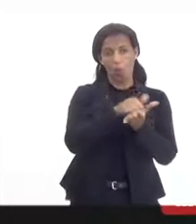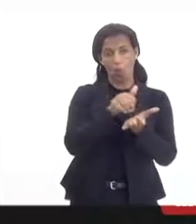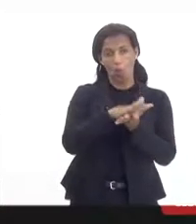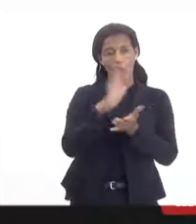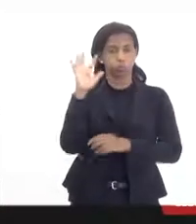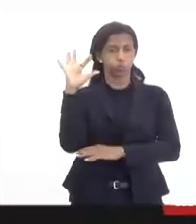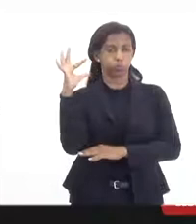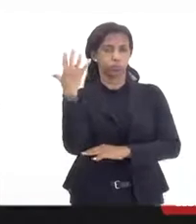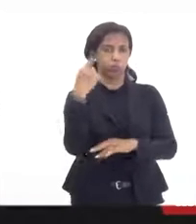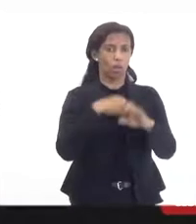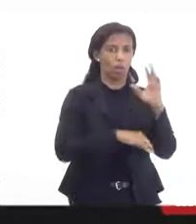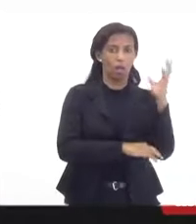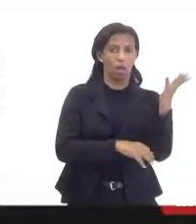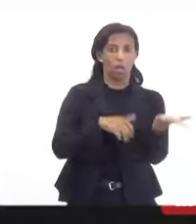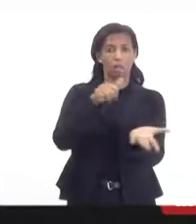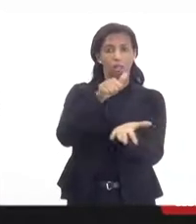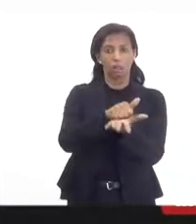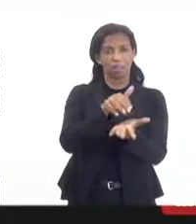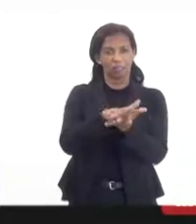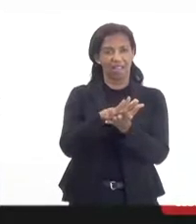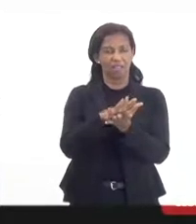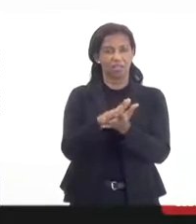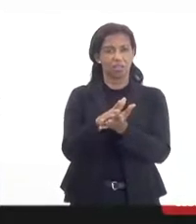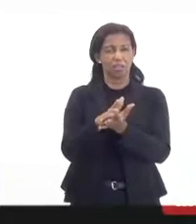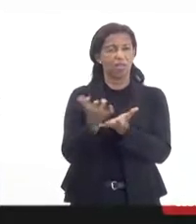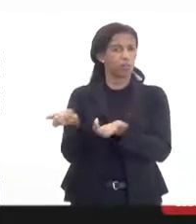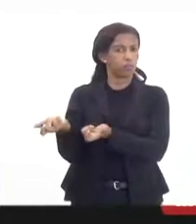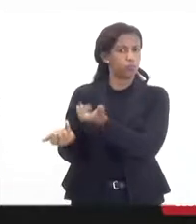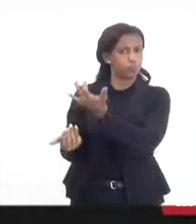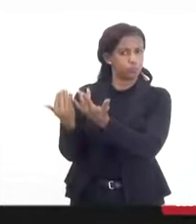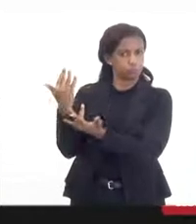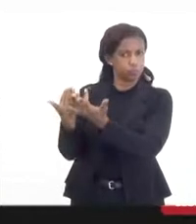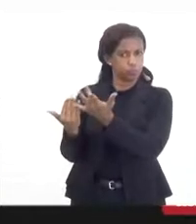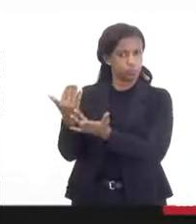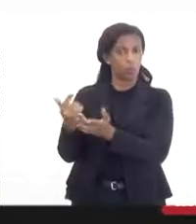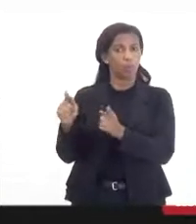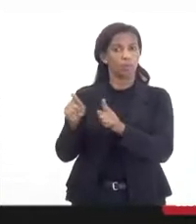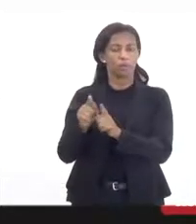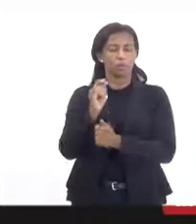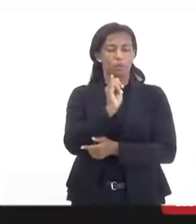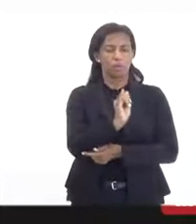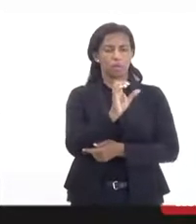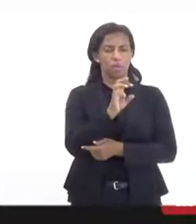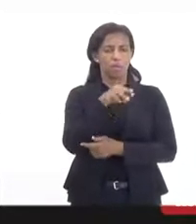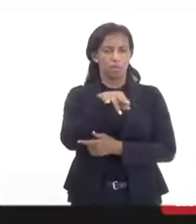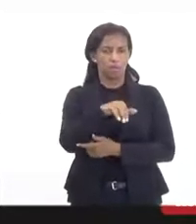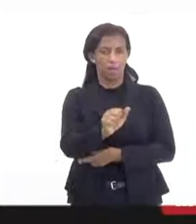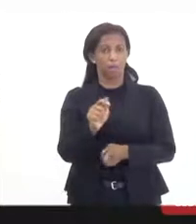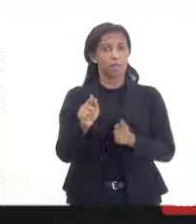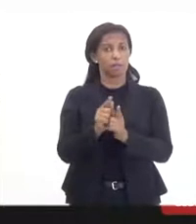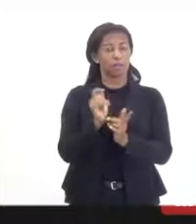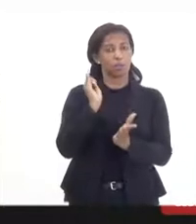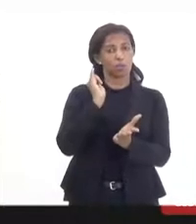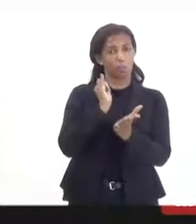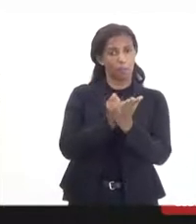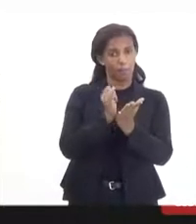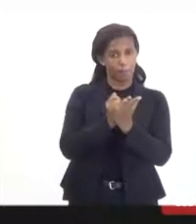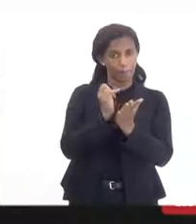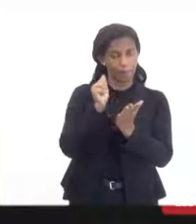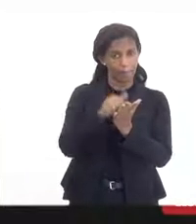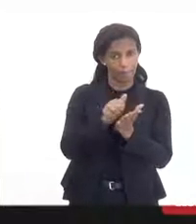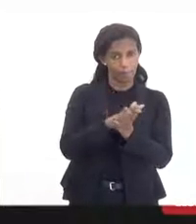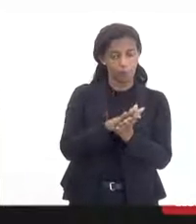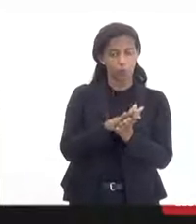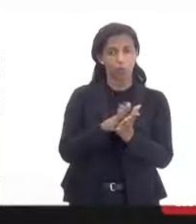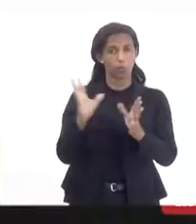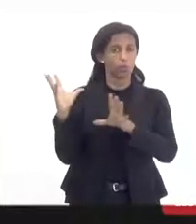ou taxa de incêndio, as 148 certidões restantes sobre ICMS ou multa totalizam um valor de 9